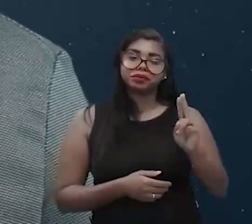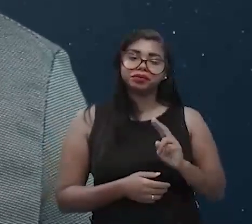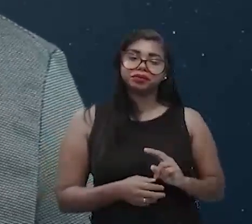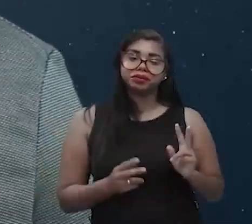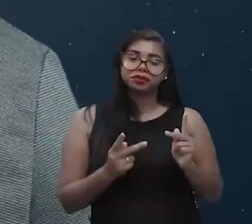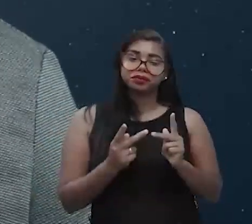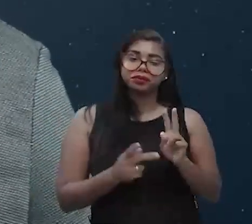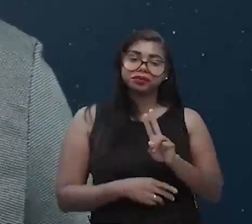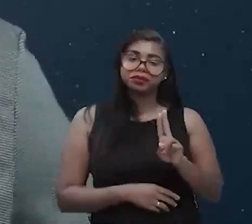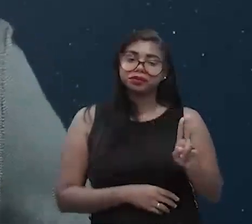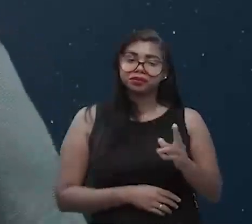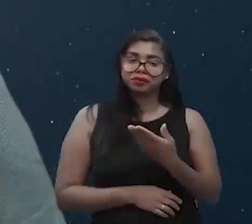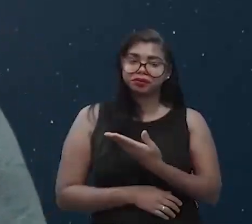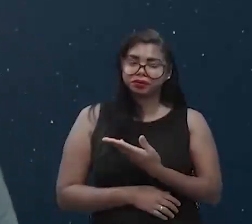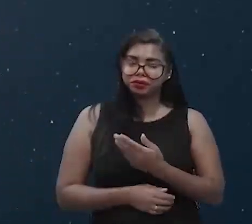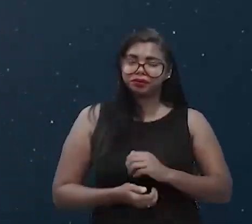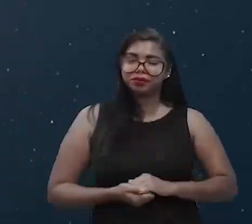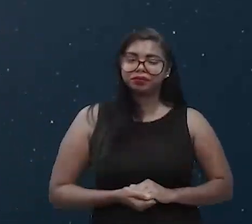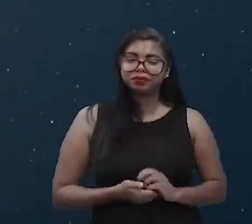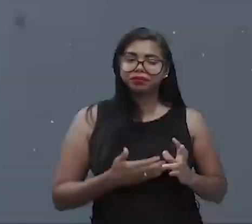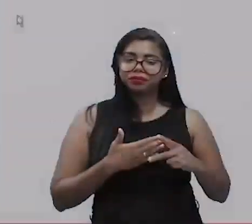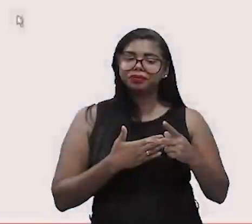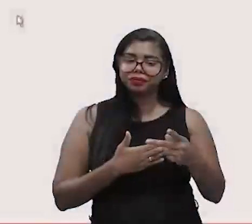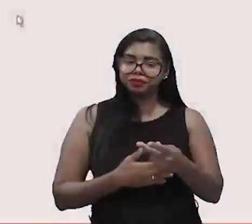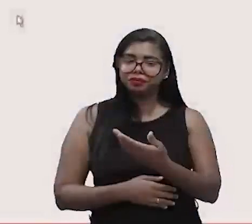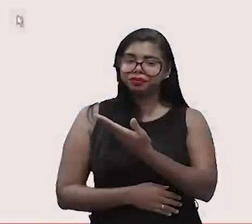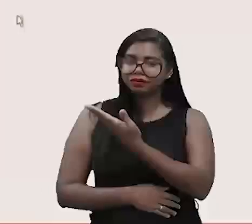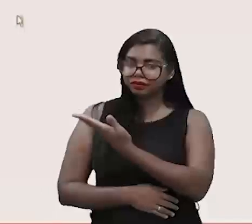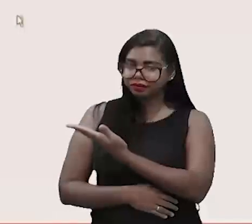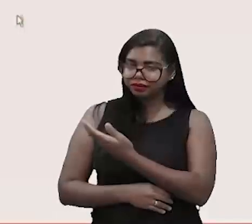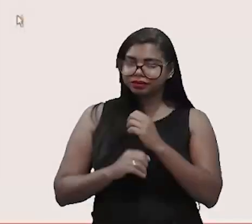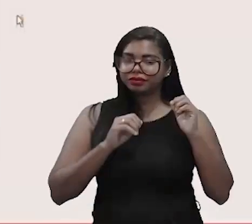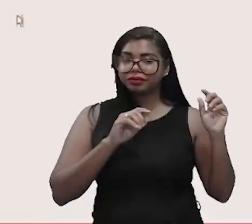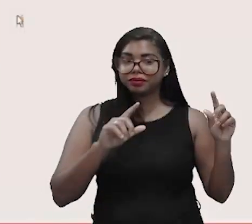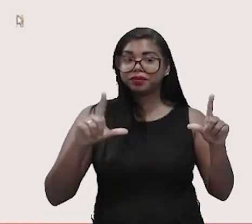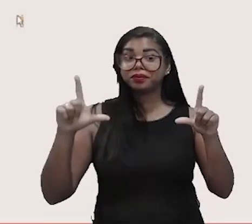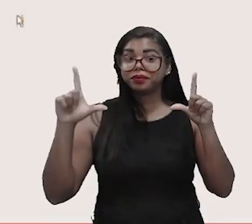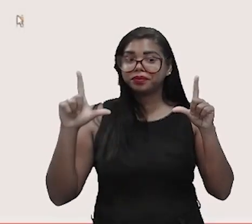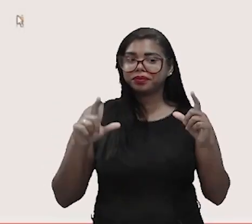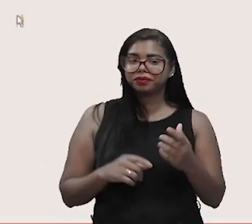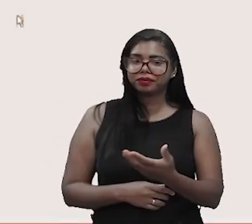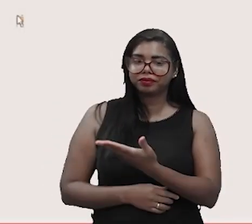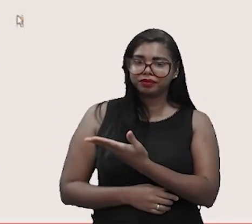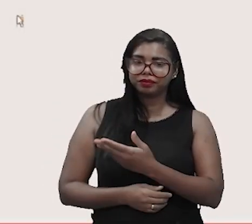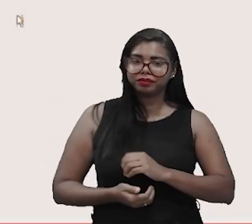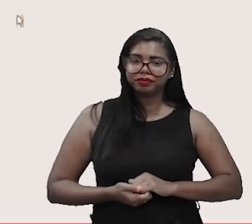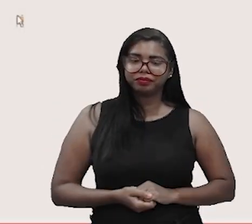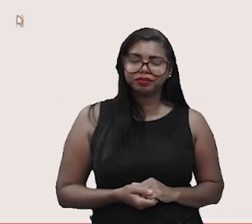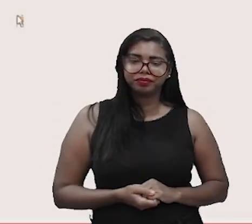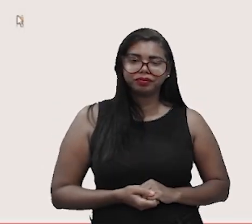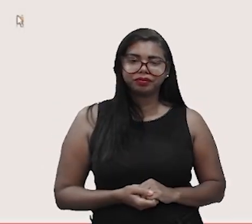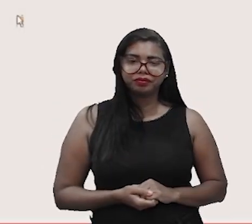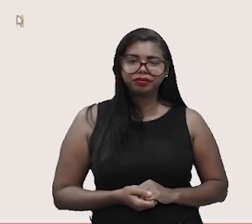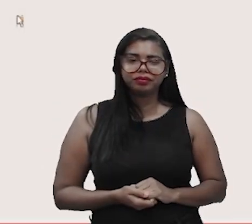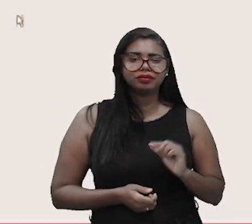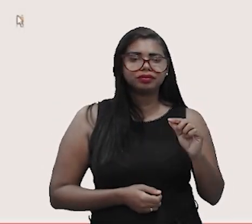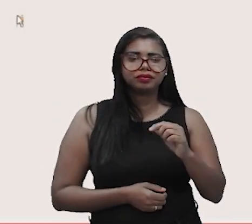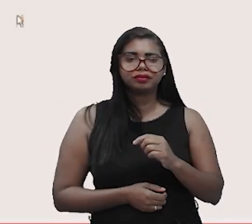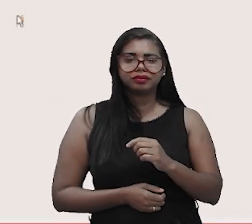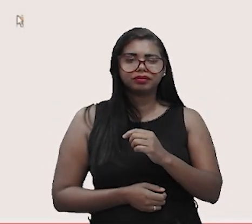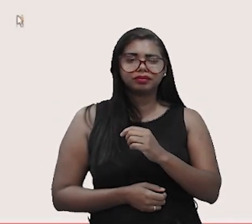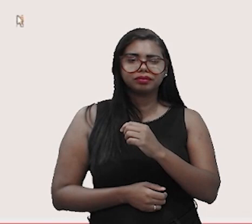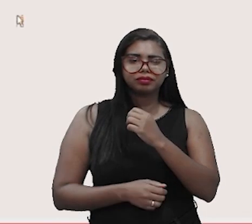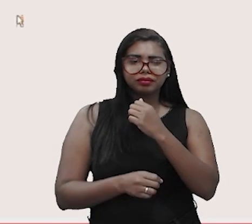certo? Continuando, passa lá, Robertão. Mato. Olha a ênclise